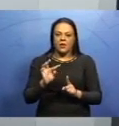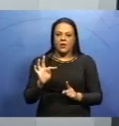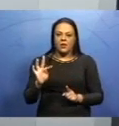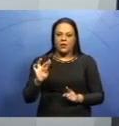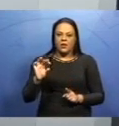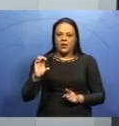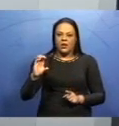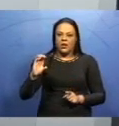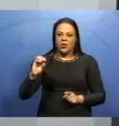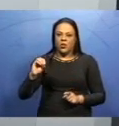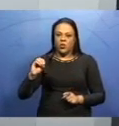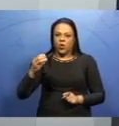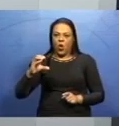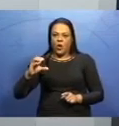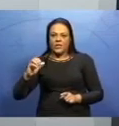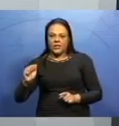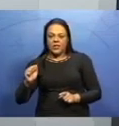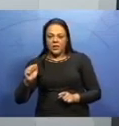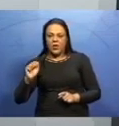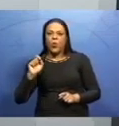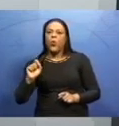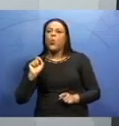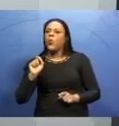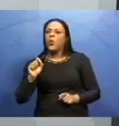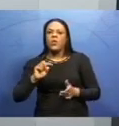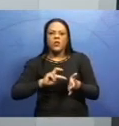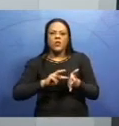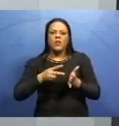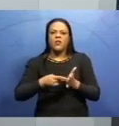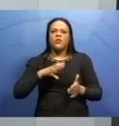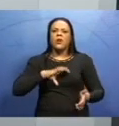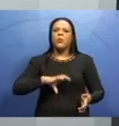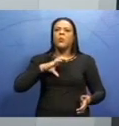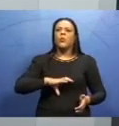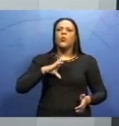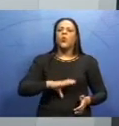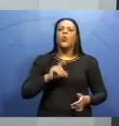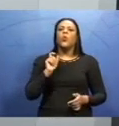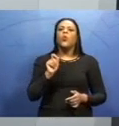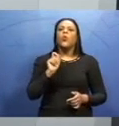o significado da palavra que está em destaque.